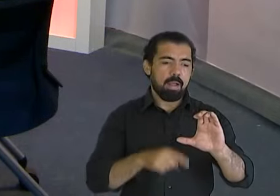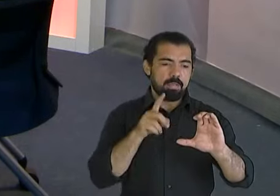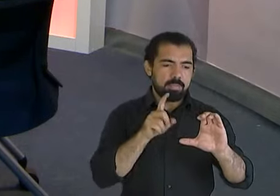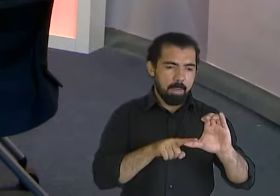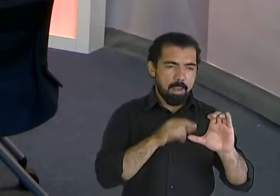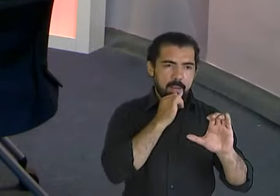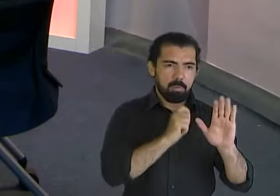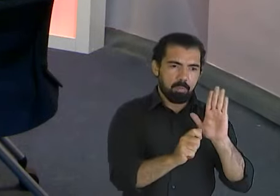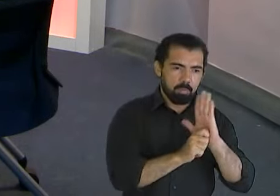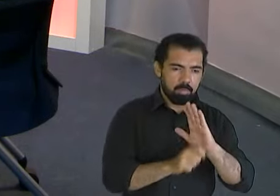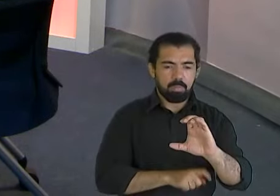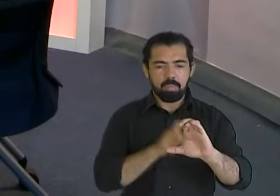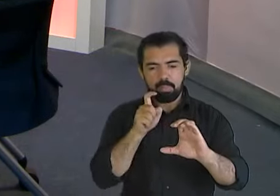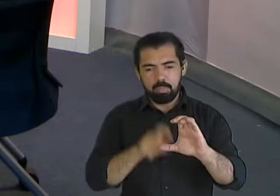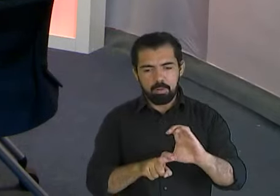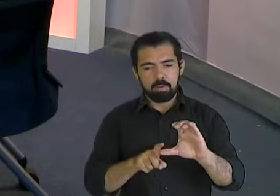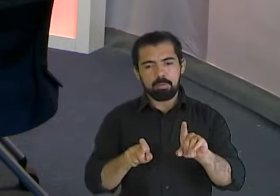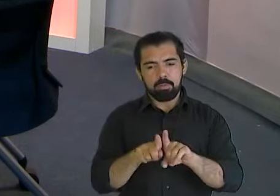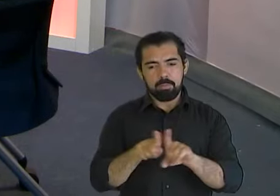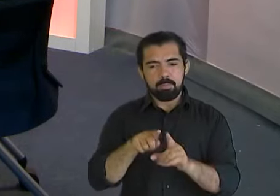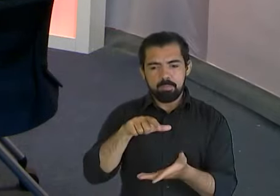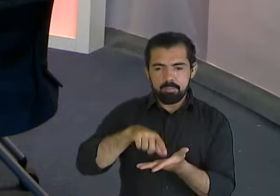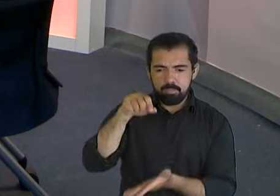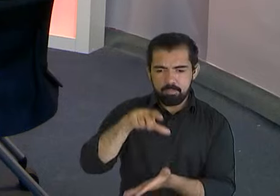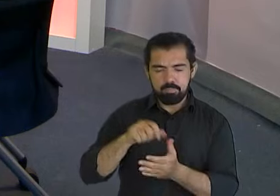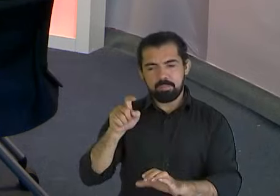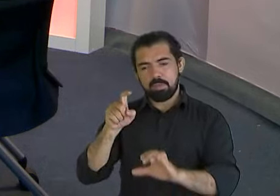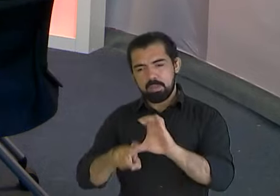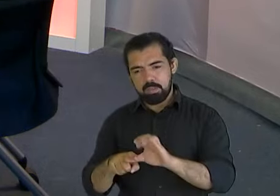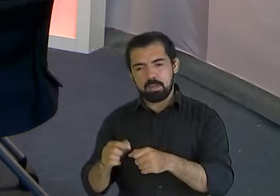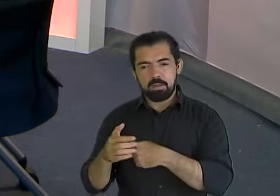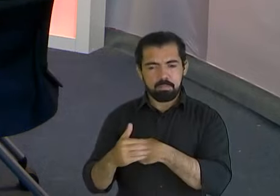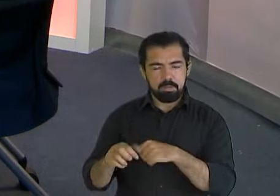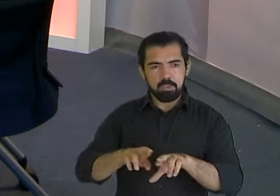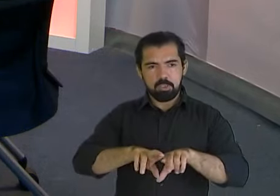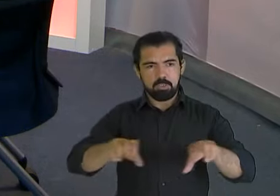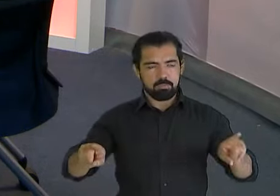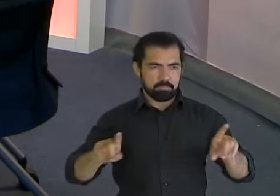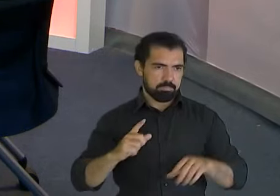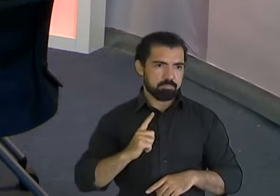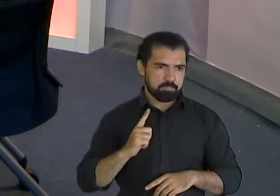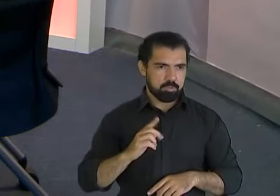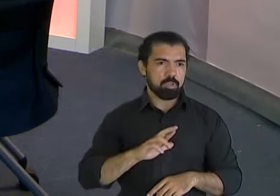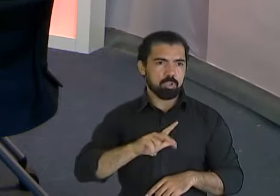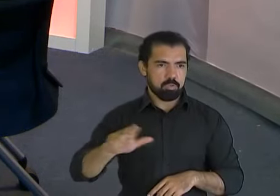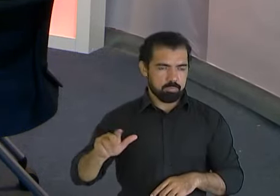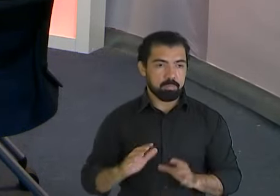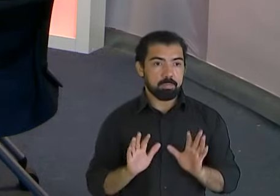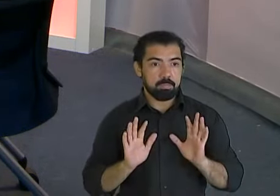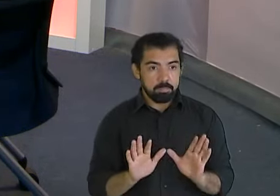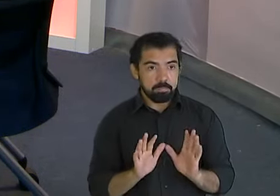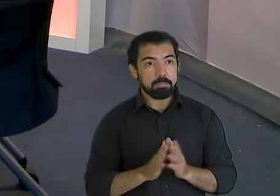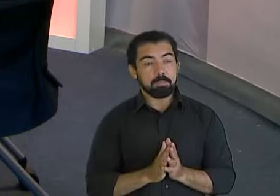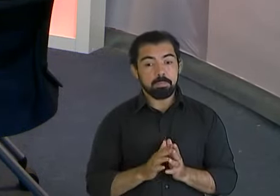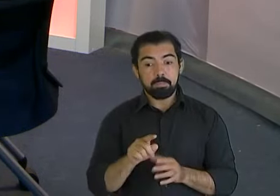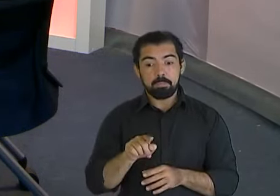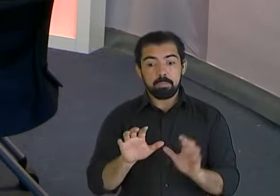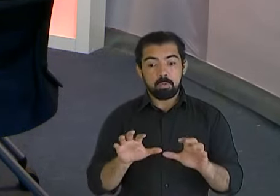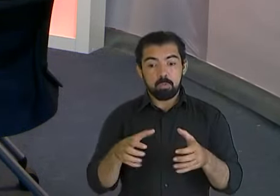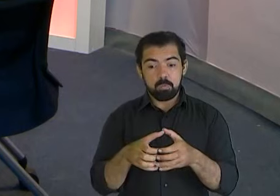assim de escuta, de desabafo, mas eu acho que buscando uma ajuda, né? Pode ser esses grupos, mais